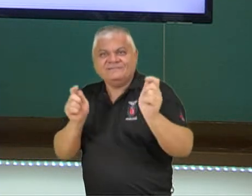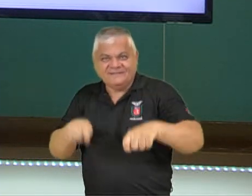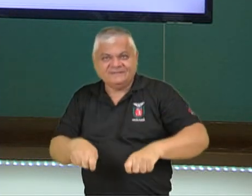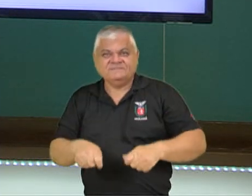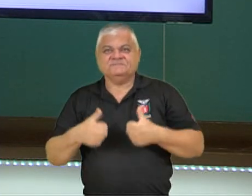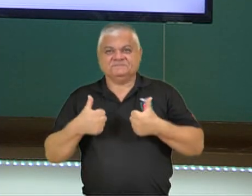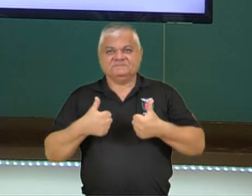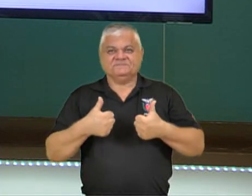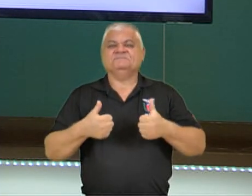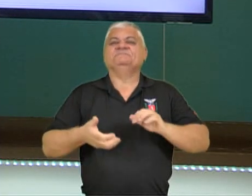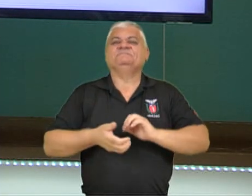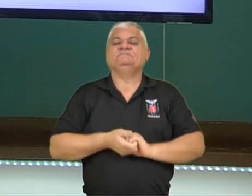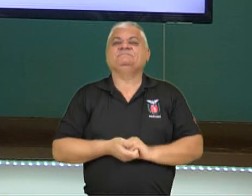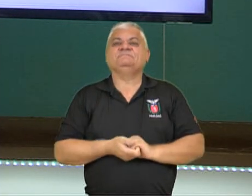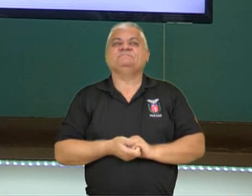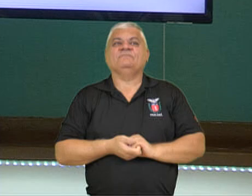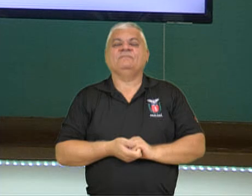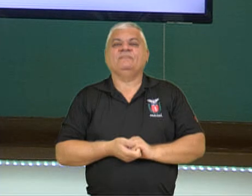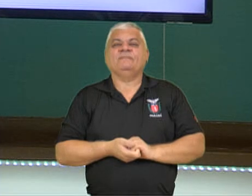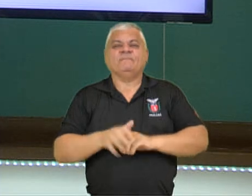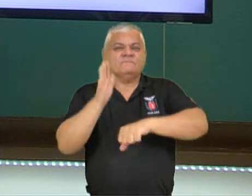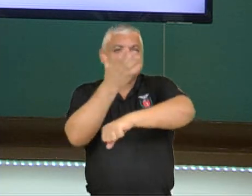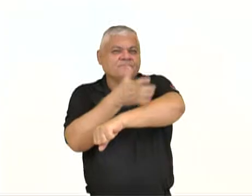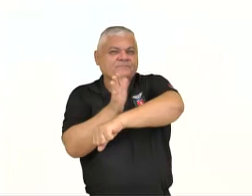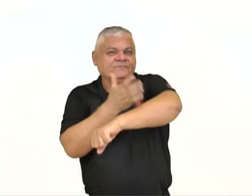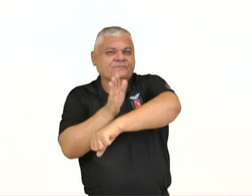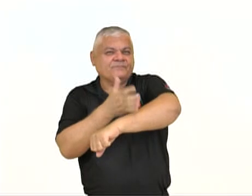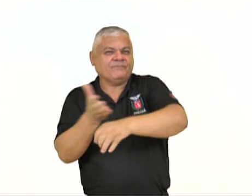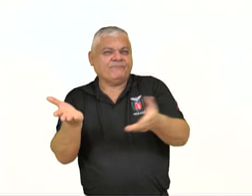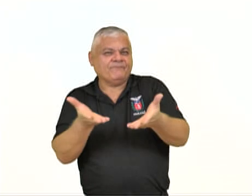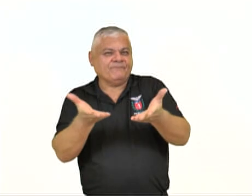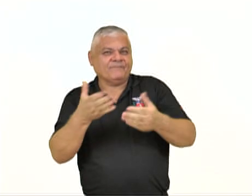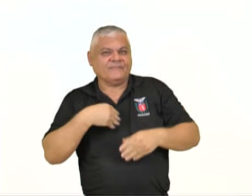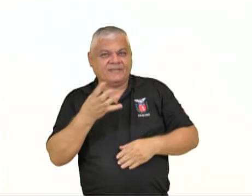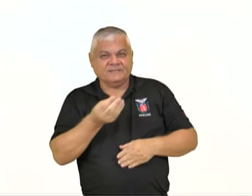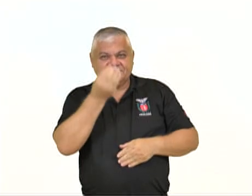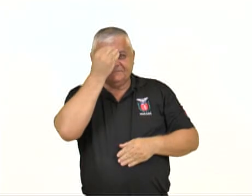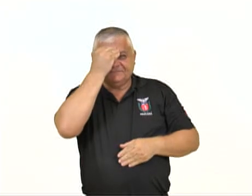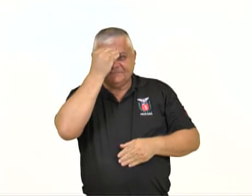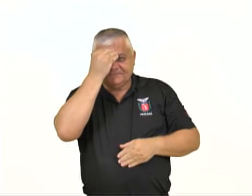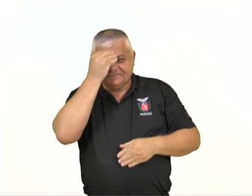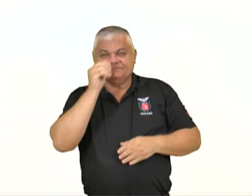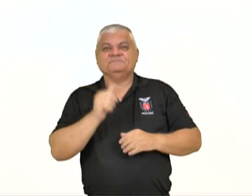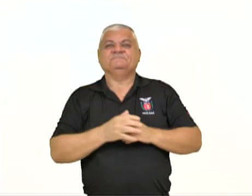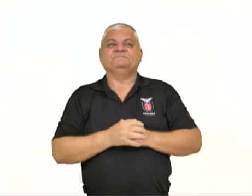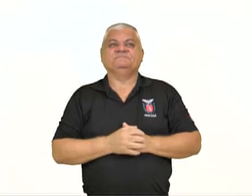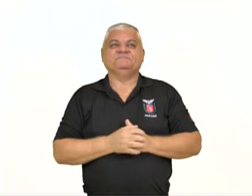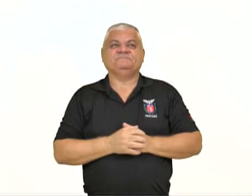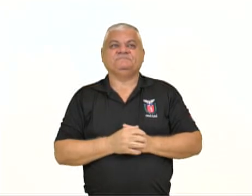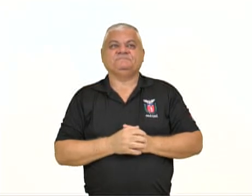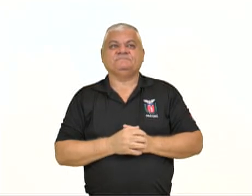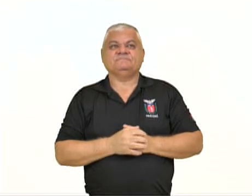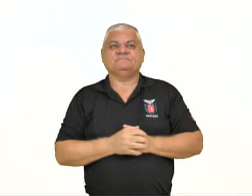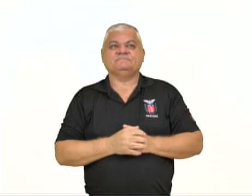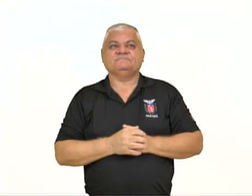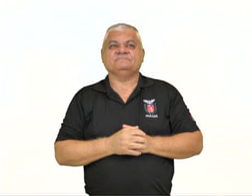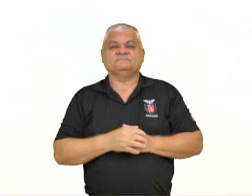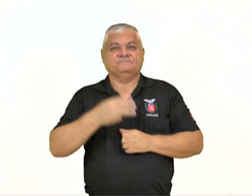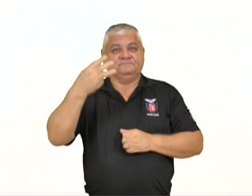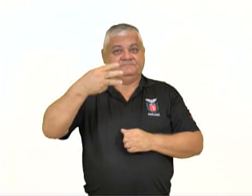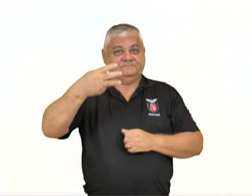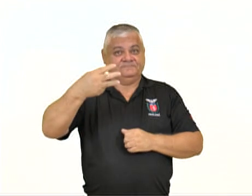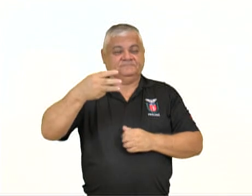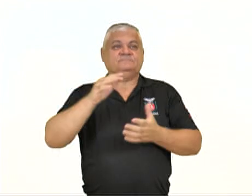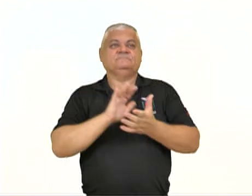certo? Olá, meus queridos, vamos fazer alguns exercícios para a gente aqui fixar bem esse conteúdo. E tem exercício